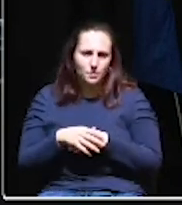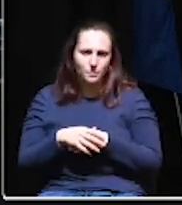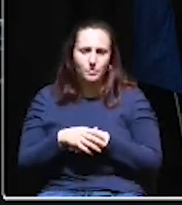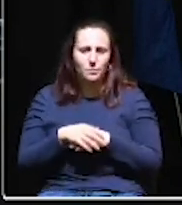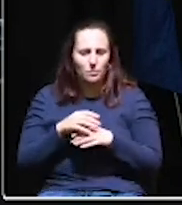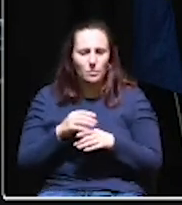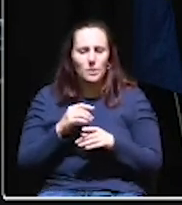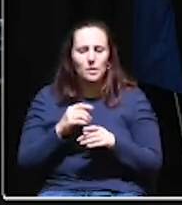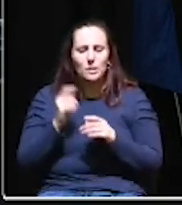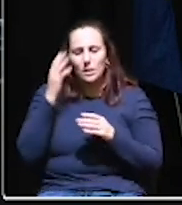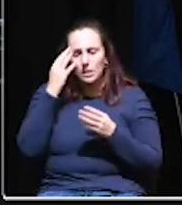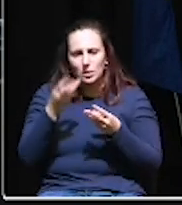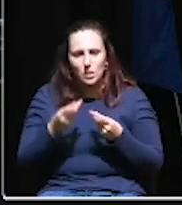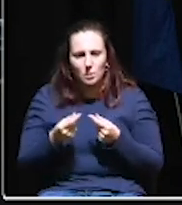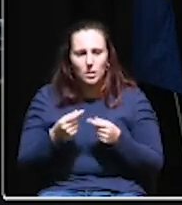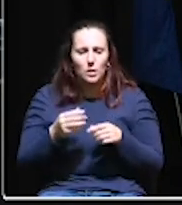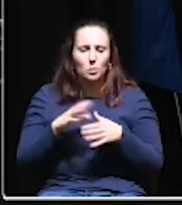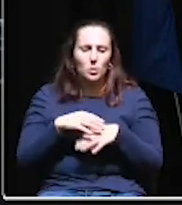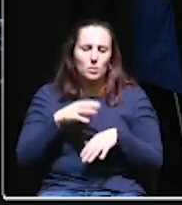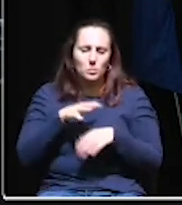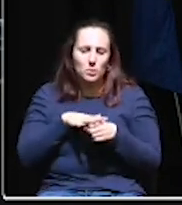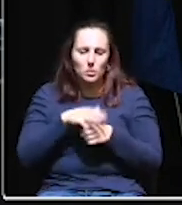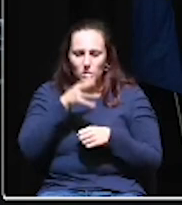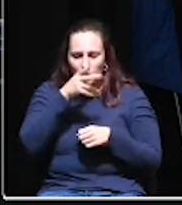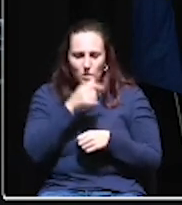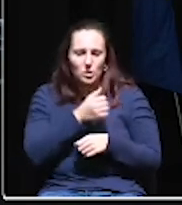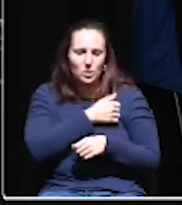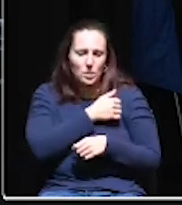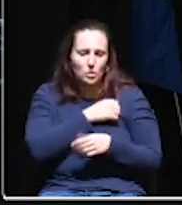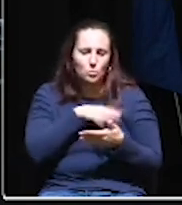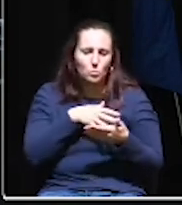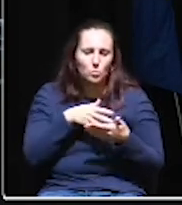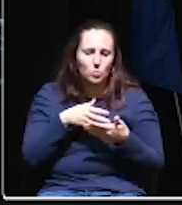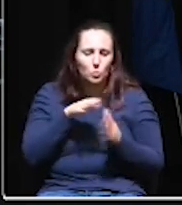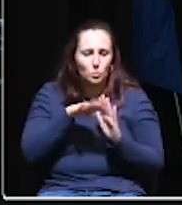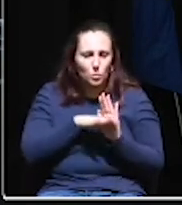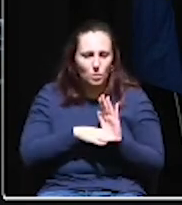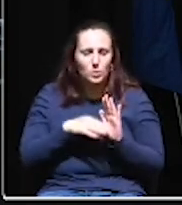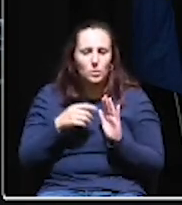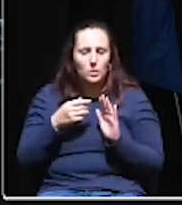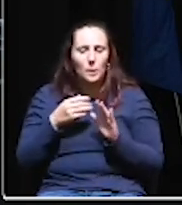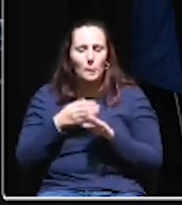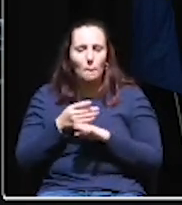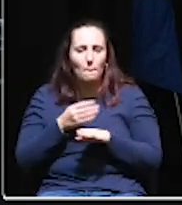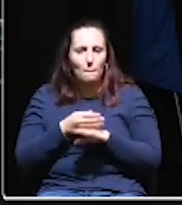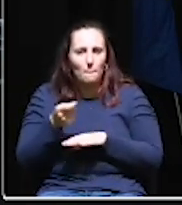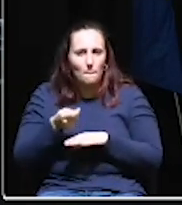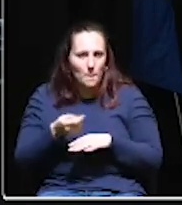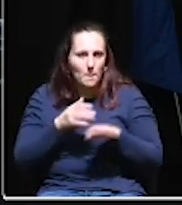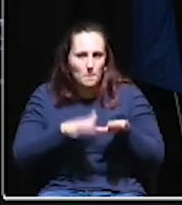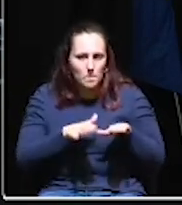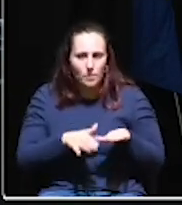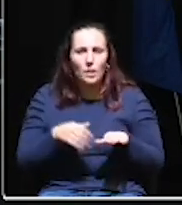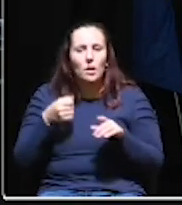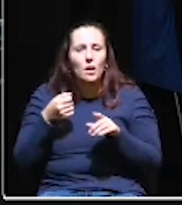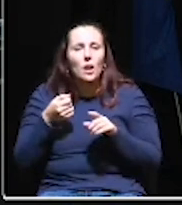inação. Numa altura dramática para a habitação, os programas de renda acessível estão parados e sujeitos a cancelamento. Não há vontade de combater a especulação